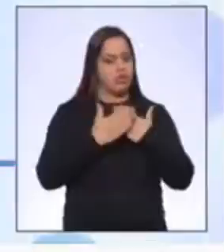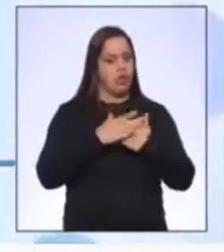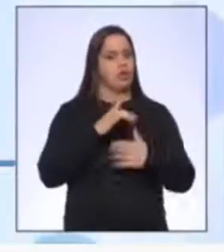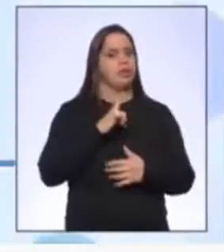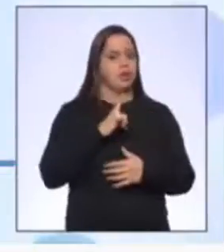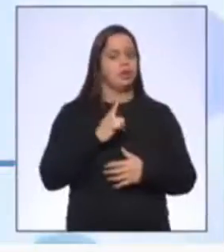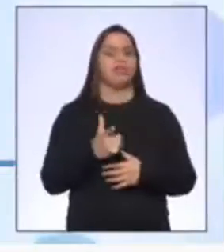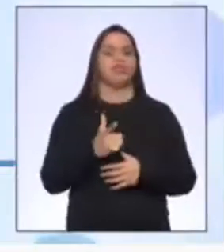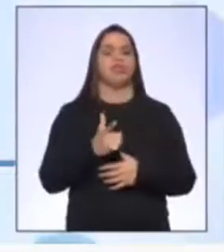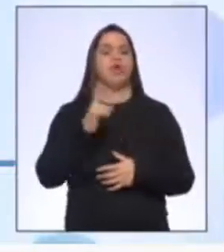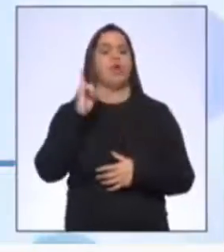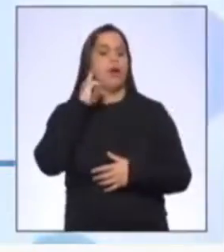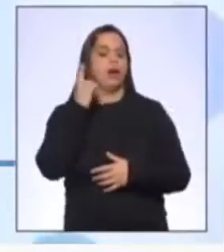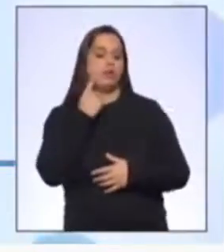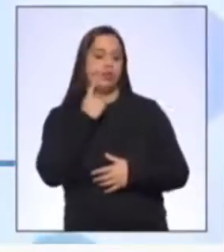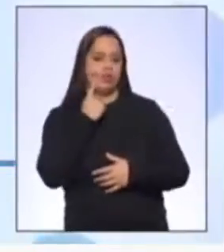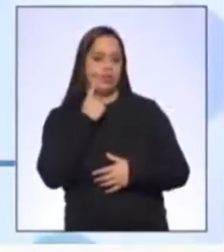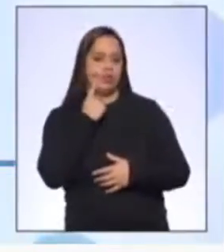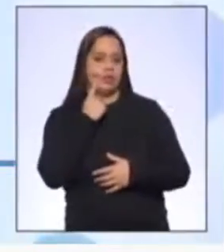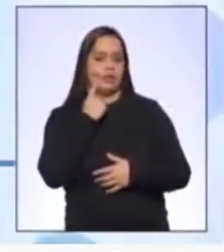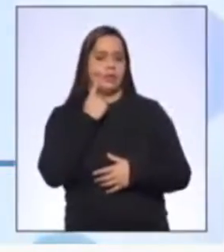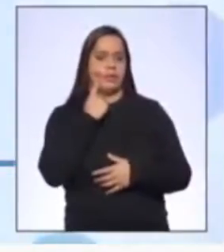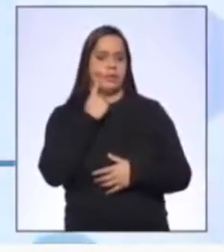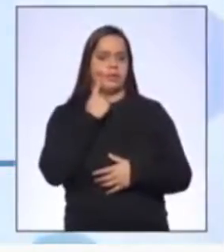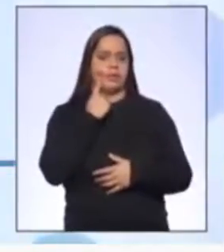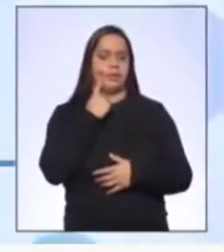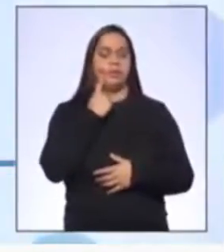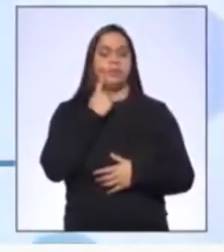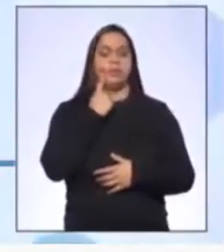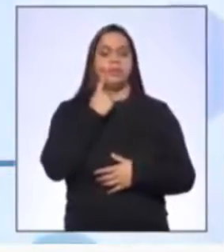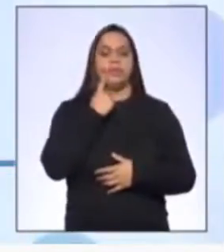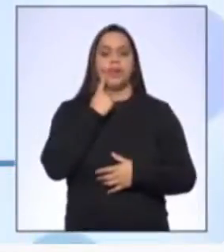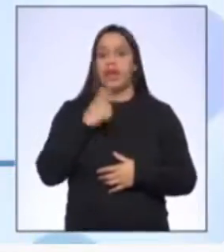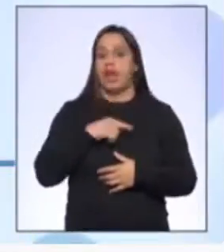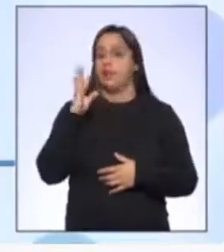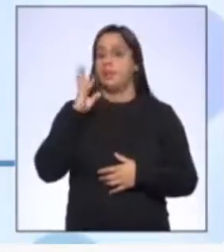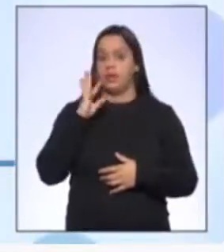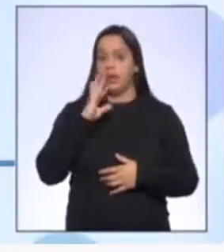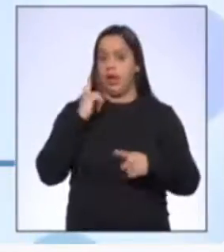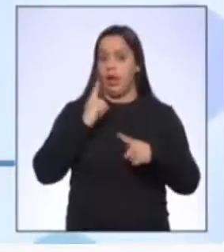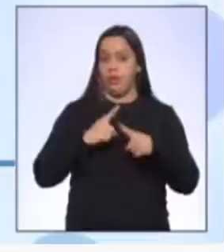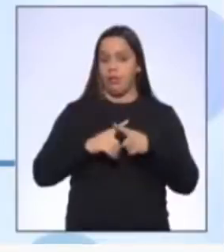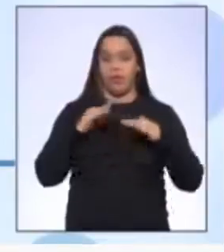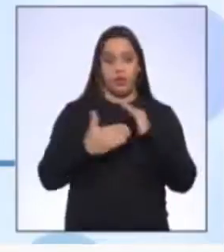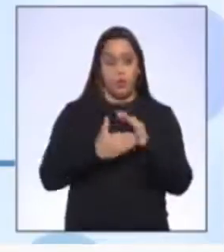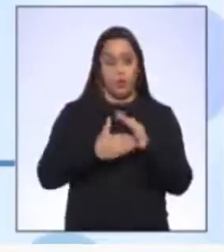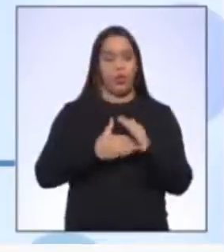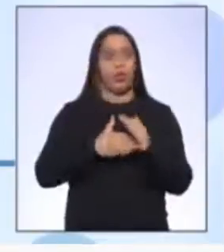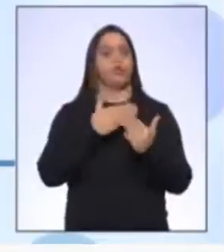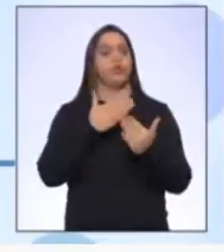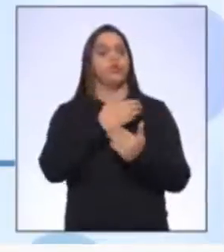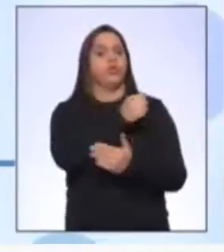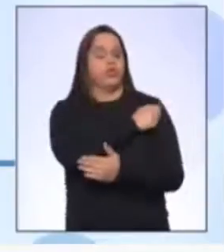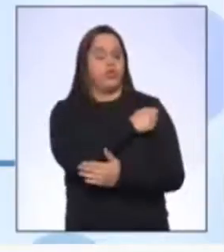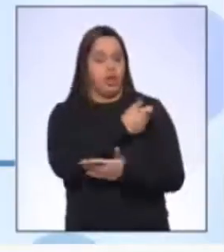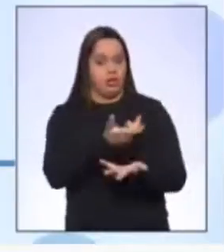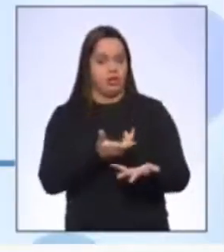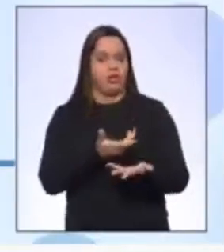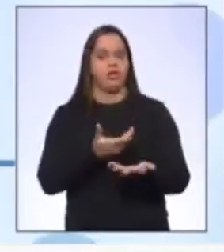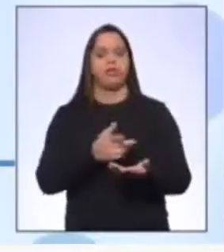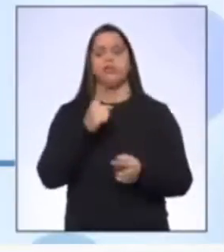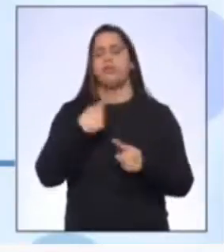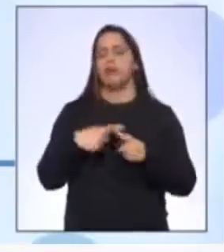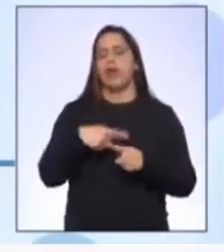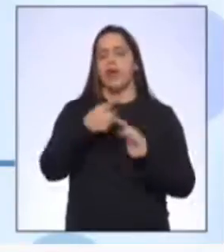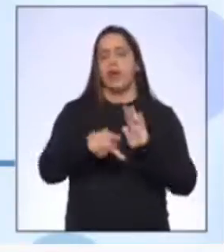também tinha uma surda e muda e era muito legal porque todos os alunos era ensino médio então a gente